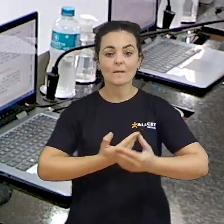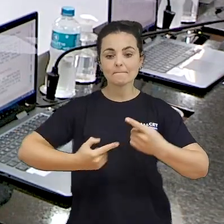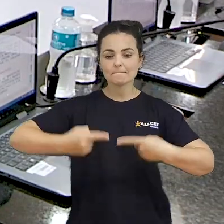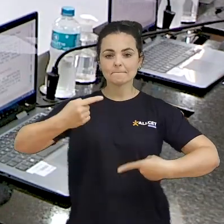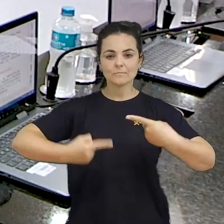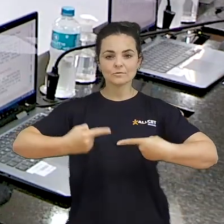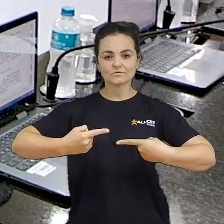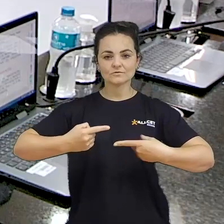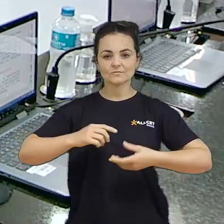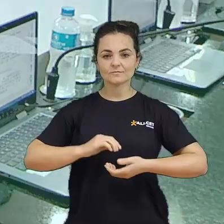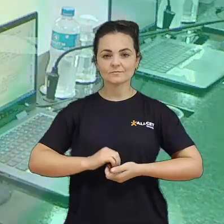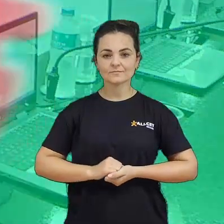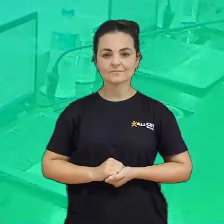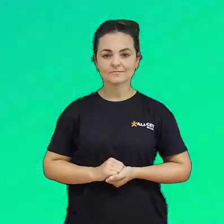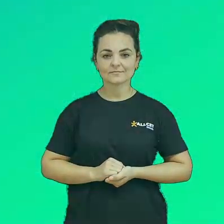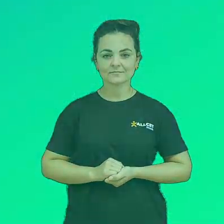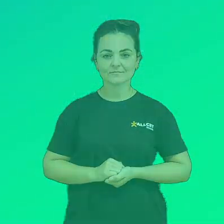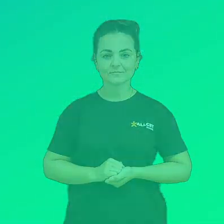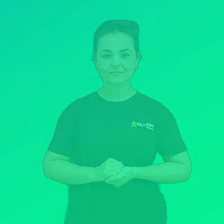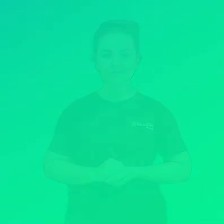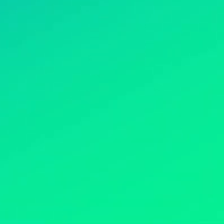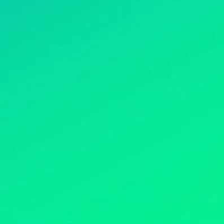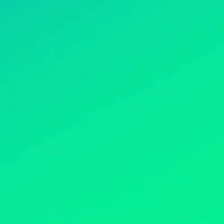de todos na política